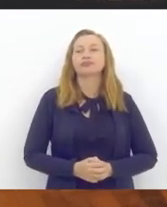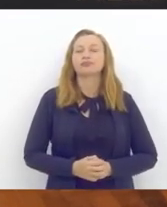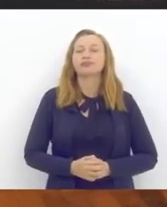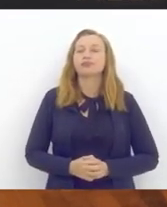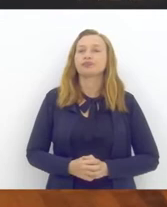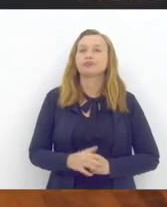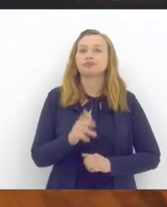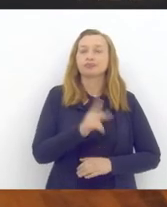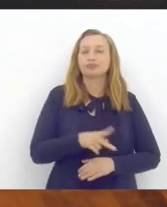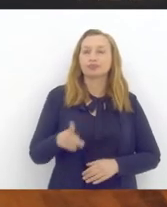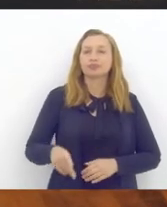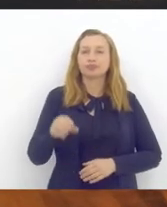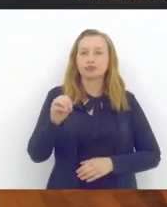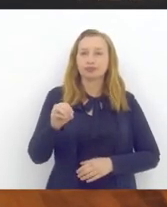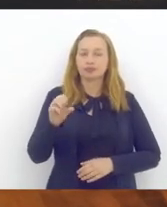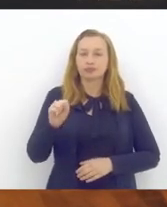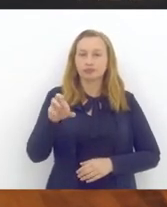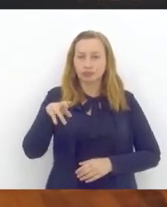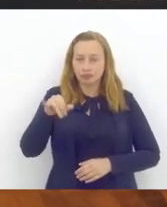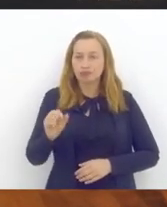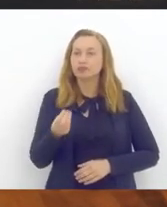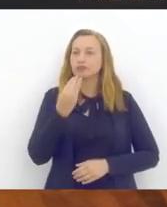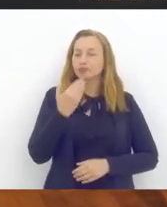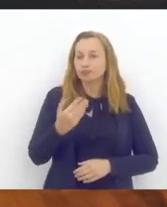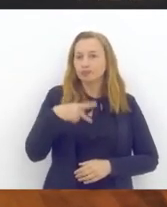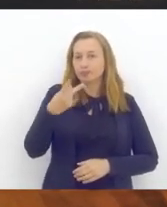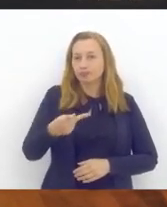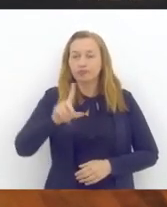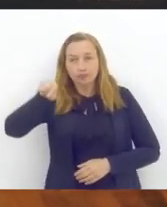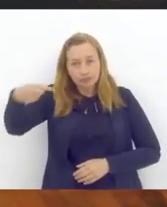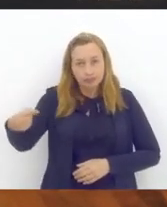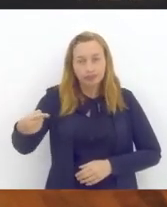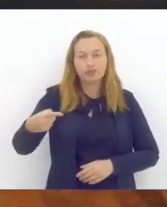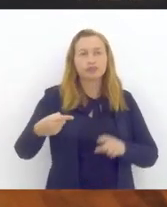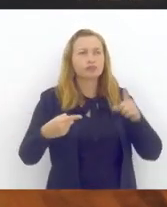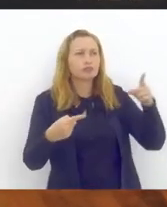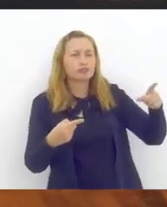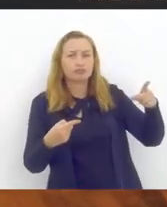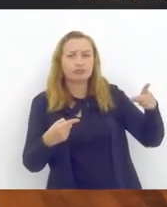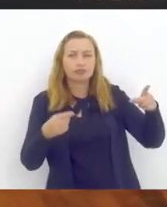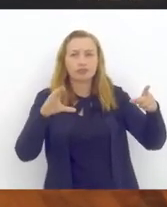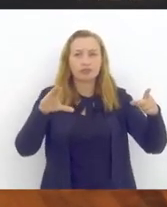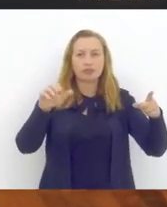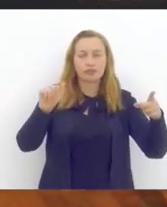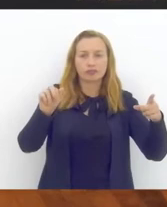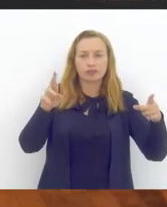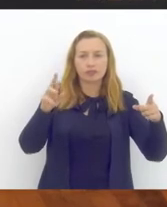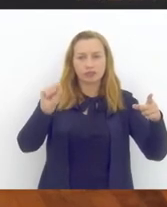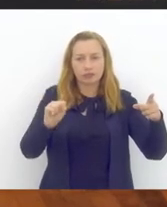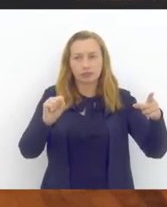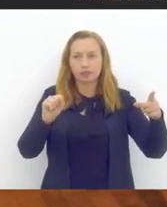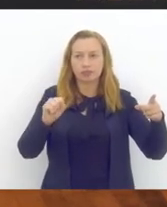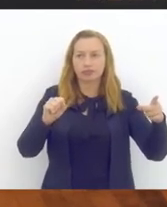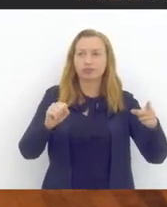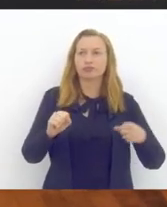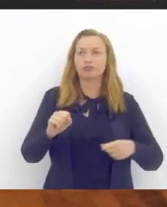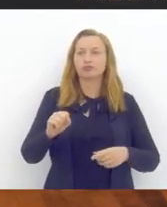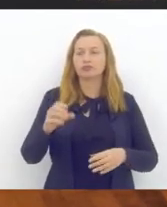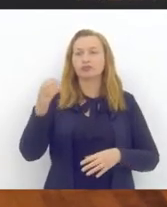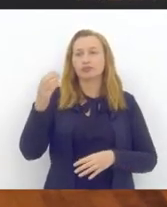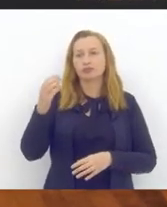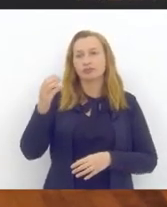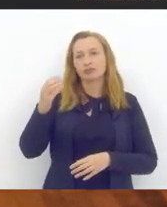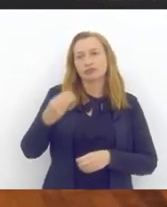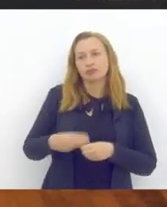o professor Osório pediu para falar, e na sequência... o Carlos Melo, do município de Duque de